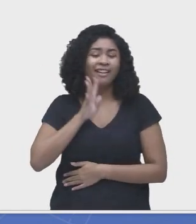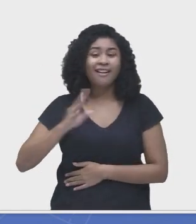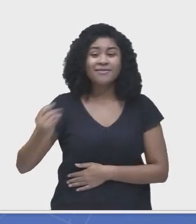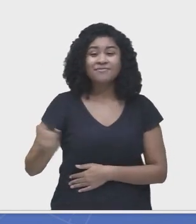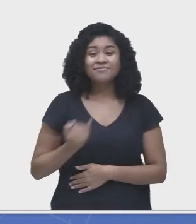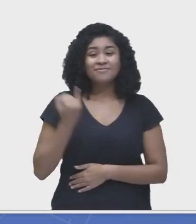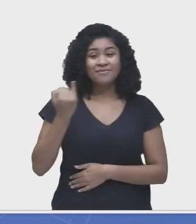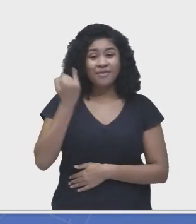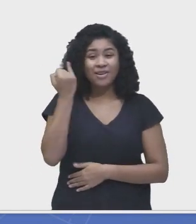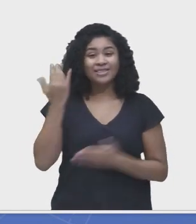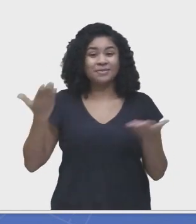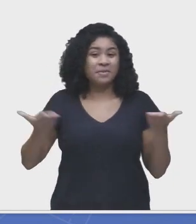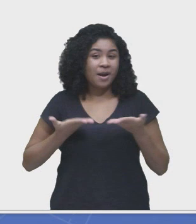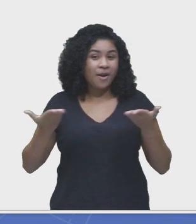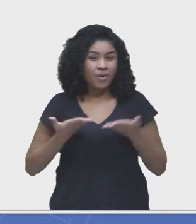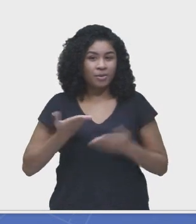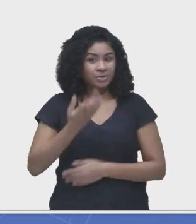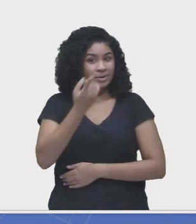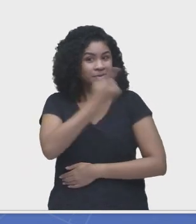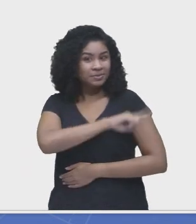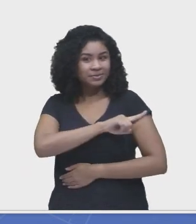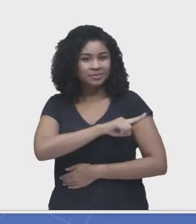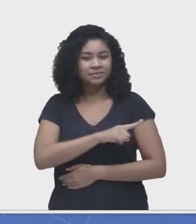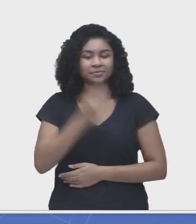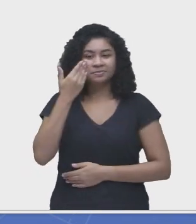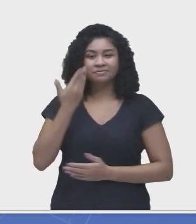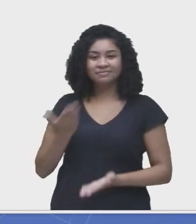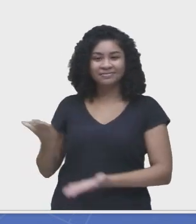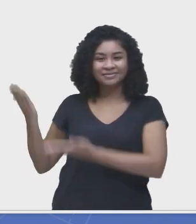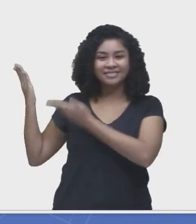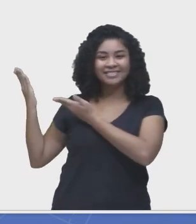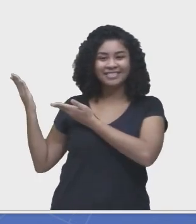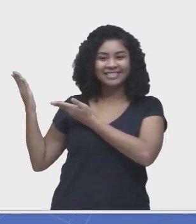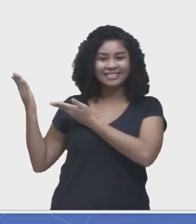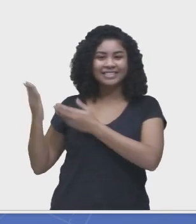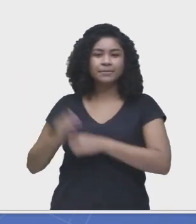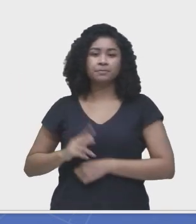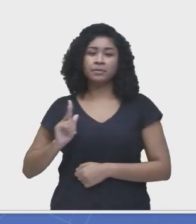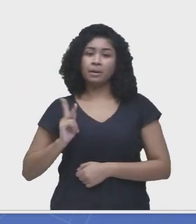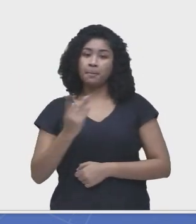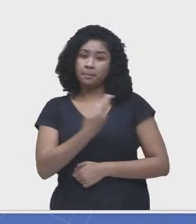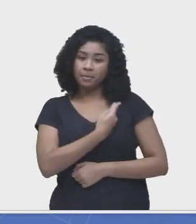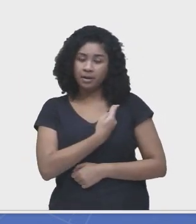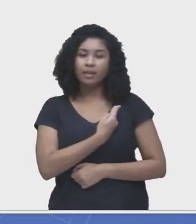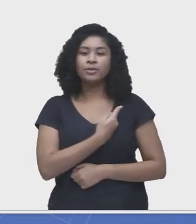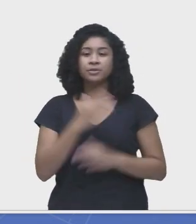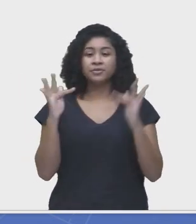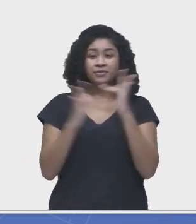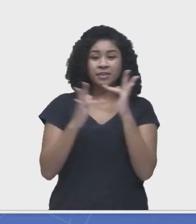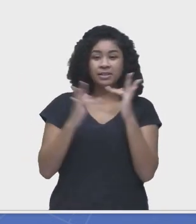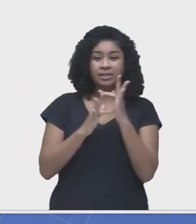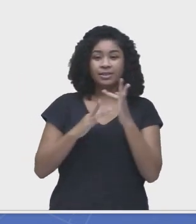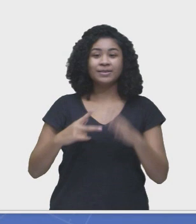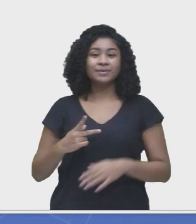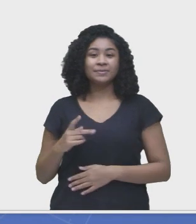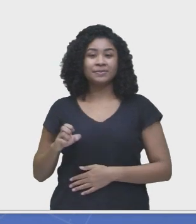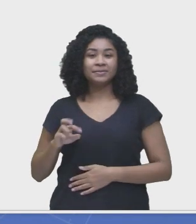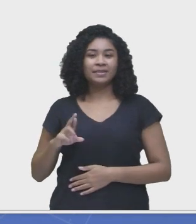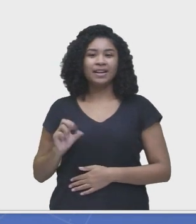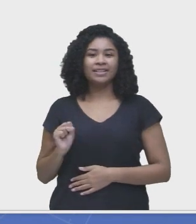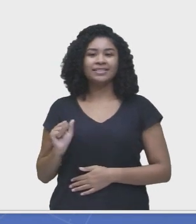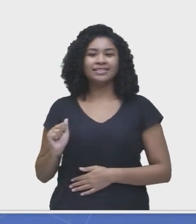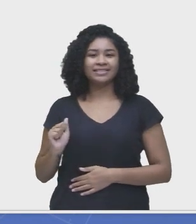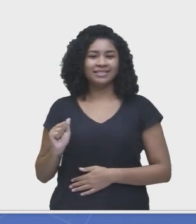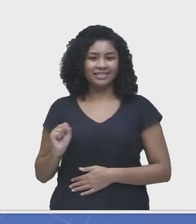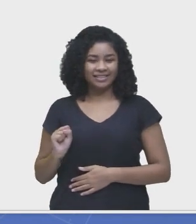para todo o nosso primeiro ano. Vamos saber qual é? Olha aí, Hebreus, Fenícios e Persas. Como vocês viram